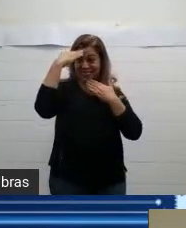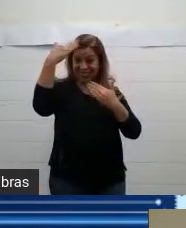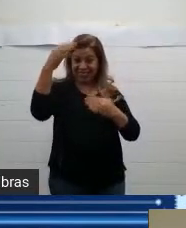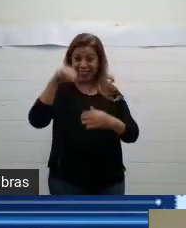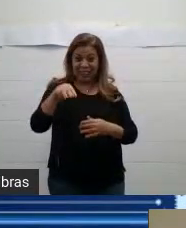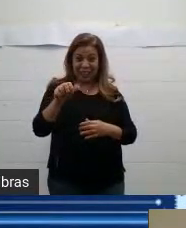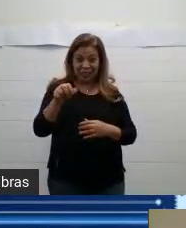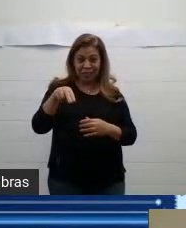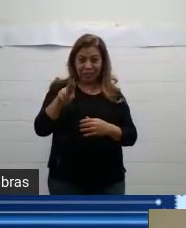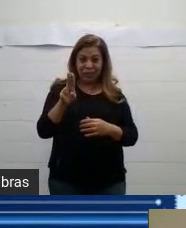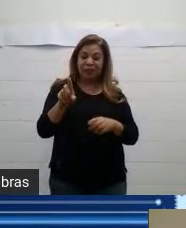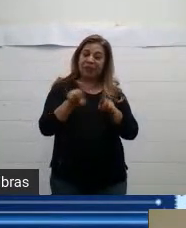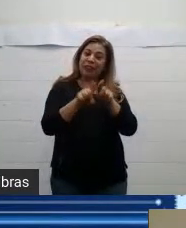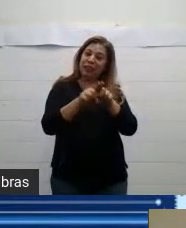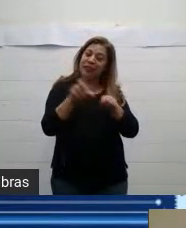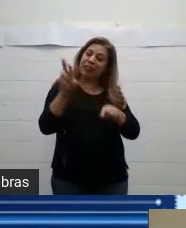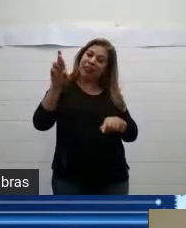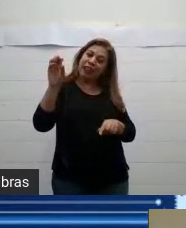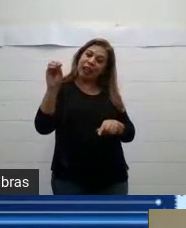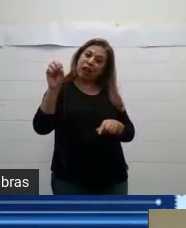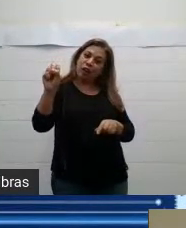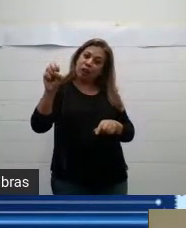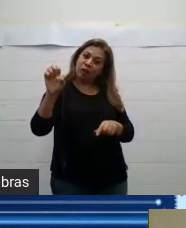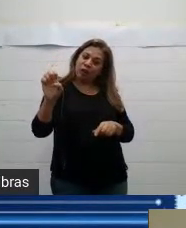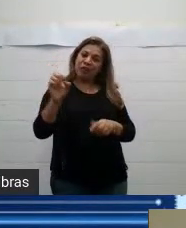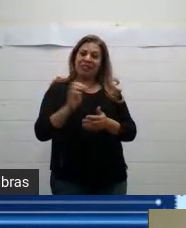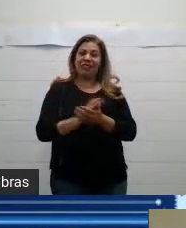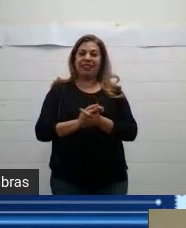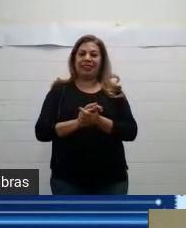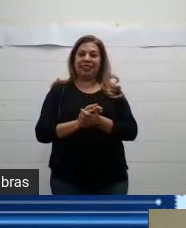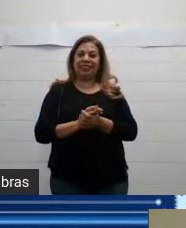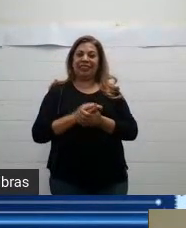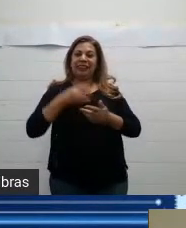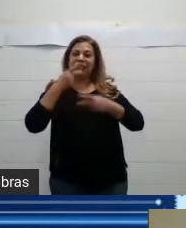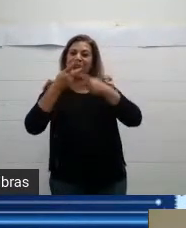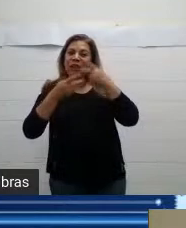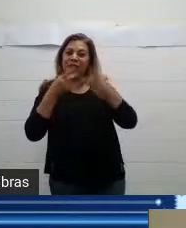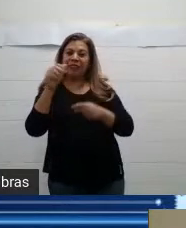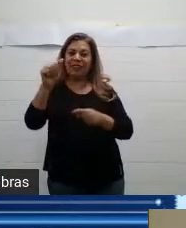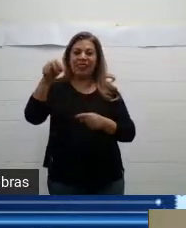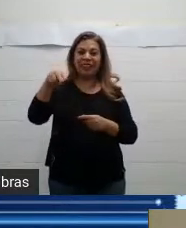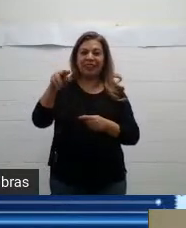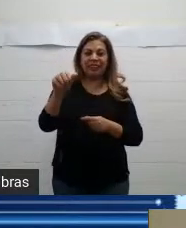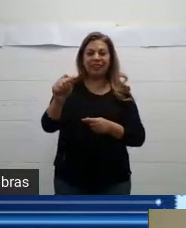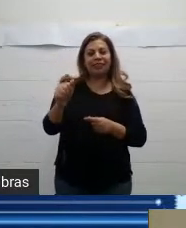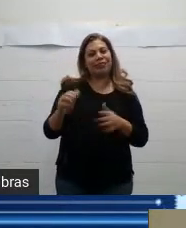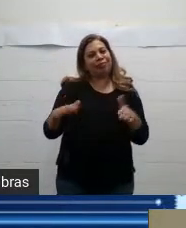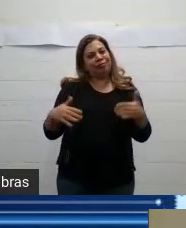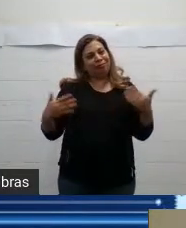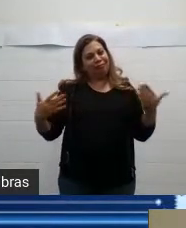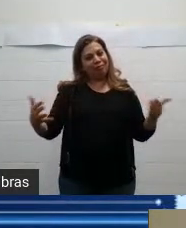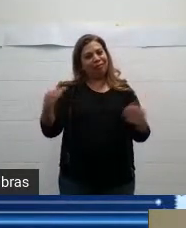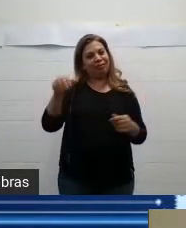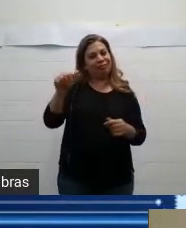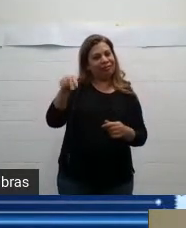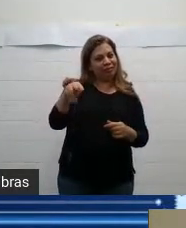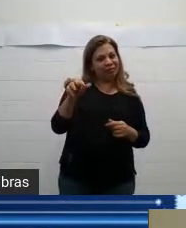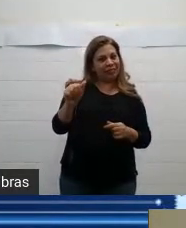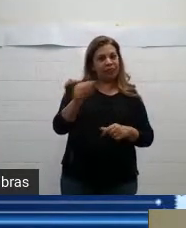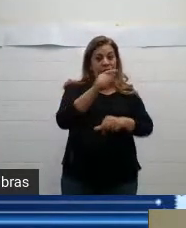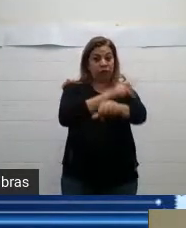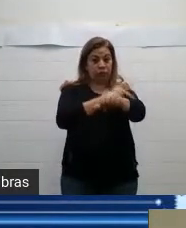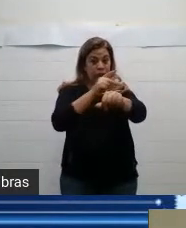e a Rose, fala da Ana Rocha, tá? E, enfim, então, é a Ana Carla, que é pedagoga